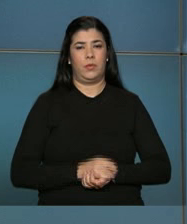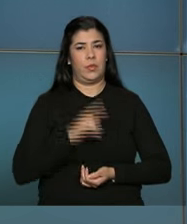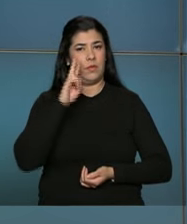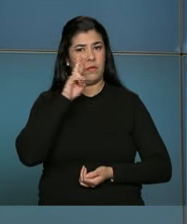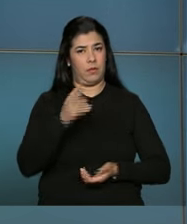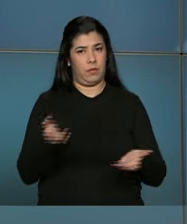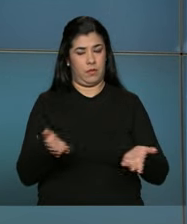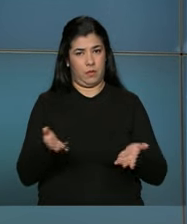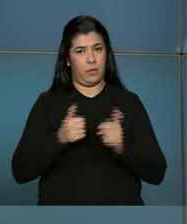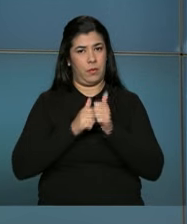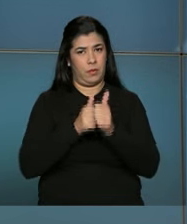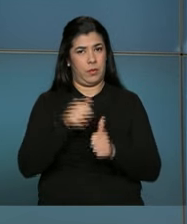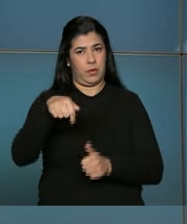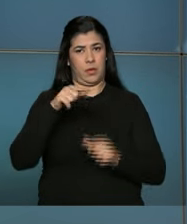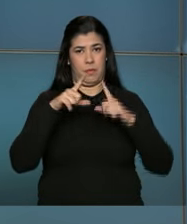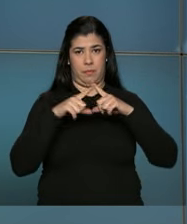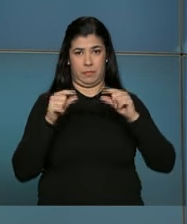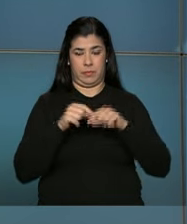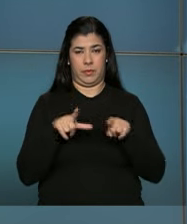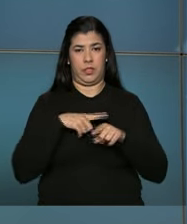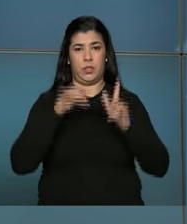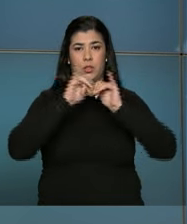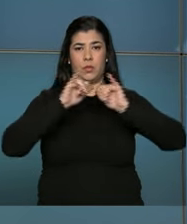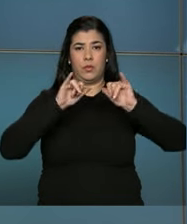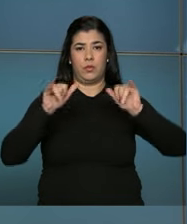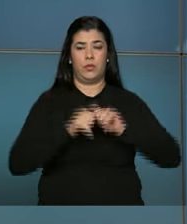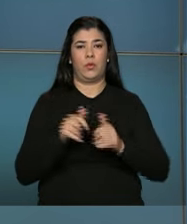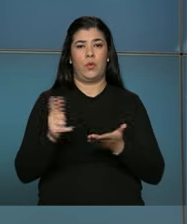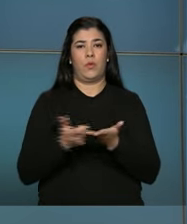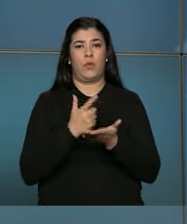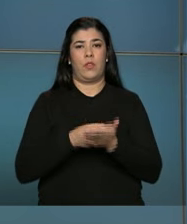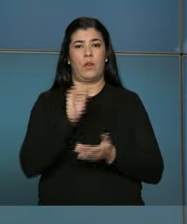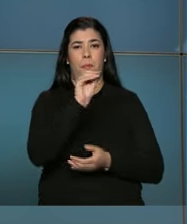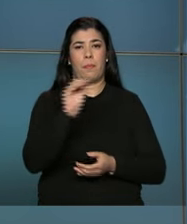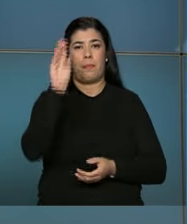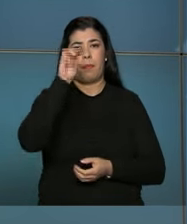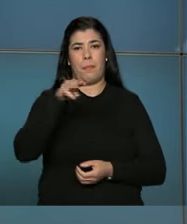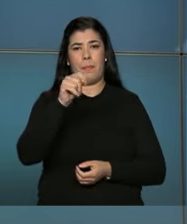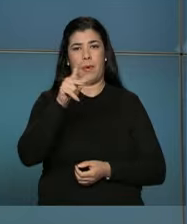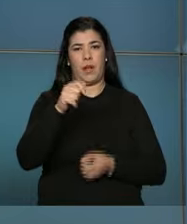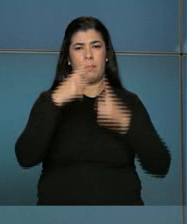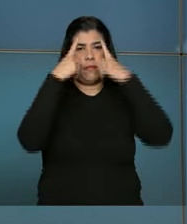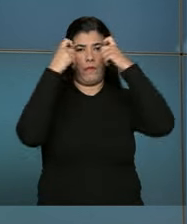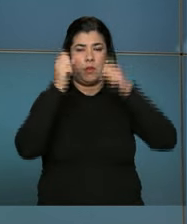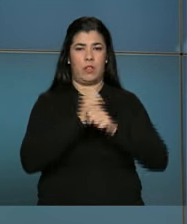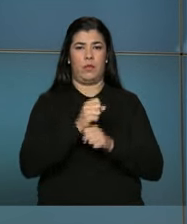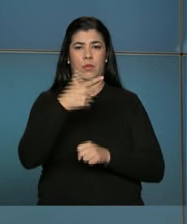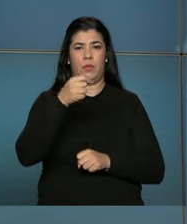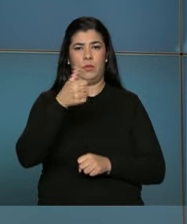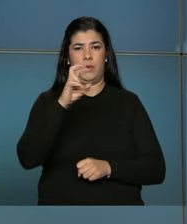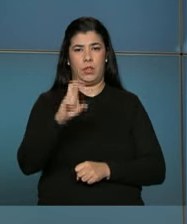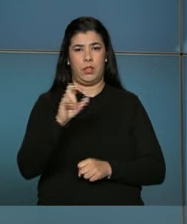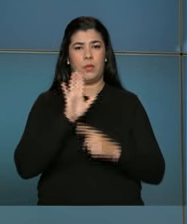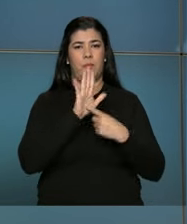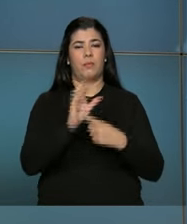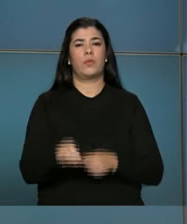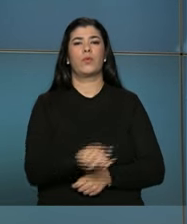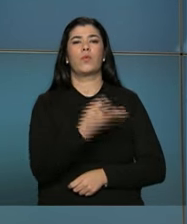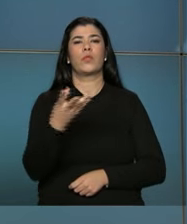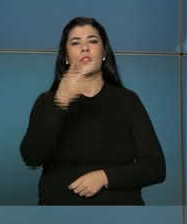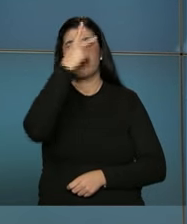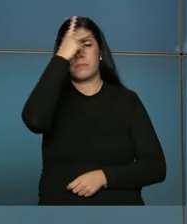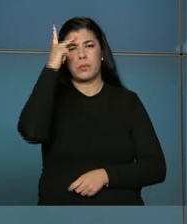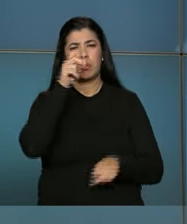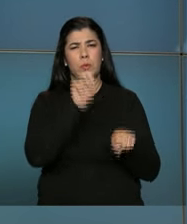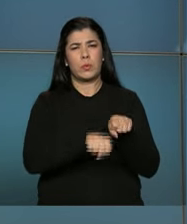Jacobo. Você assistiu ao vivo de Brasília a divulgação ao lançamento do mapa da violência 2015. O levantamento revela o